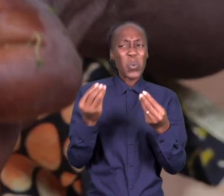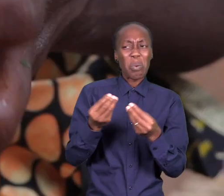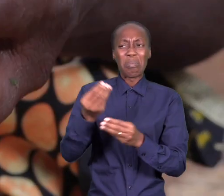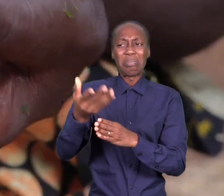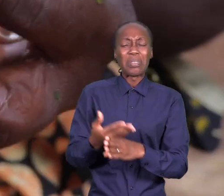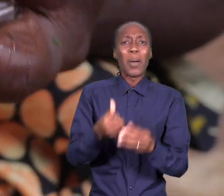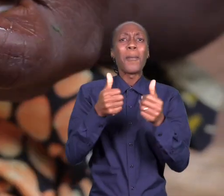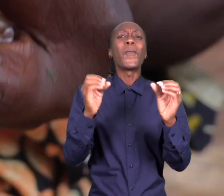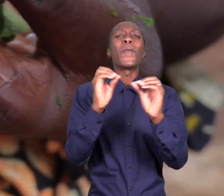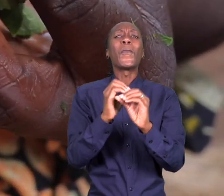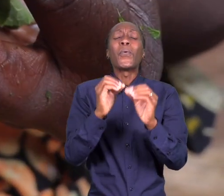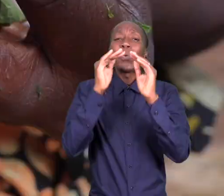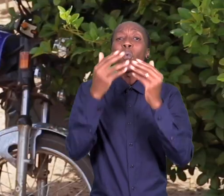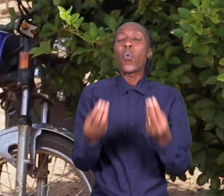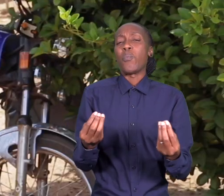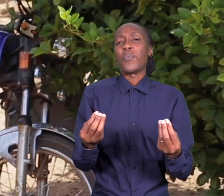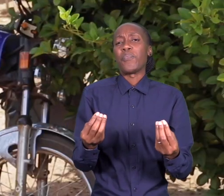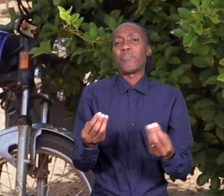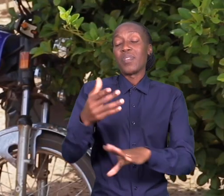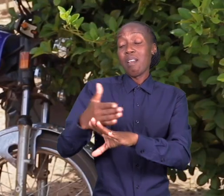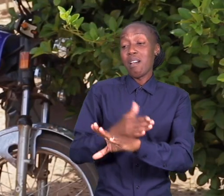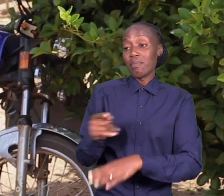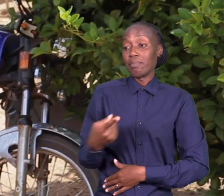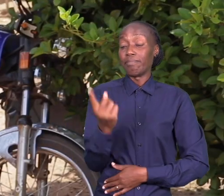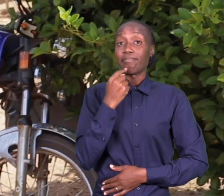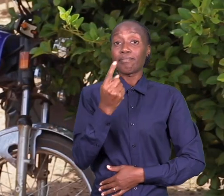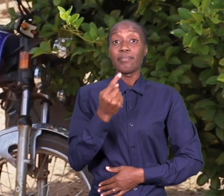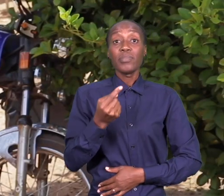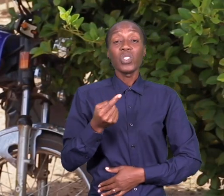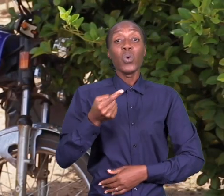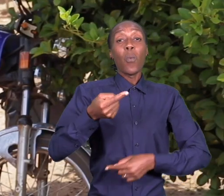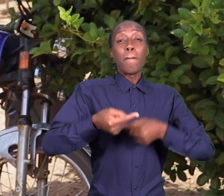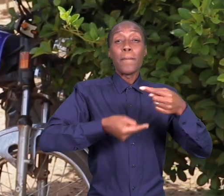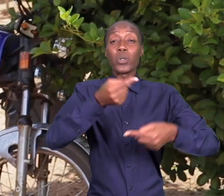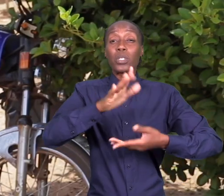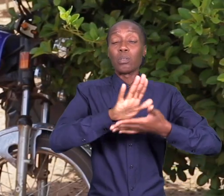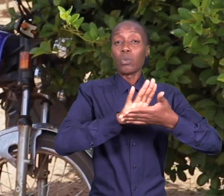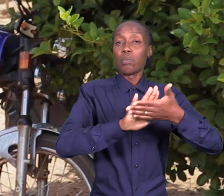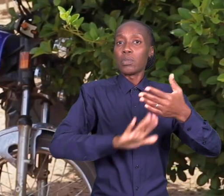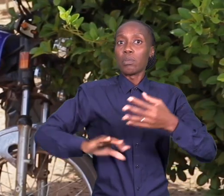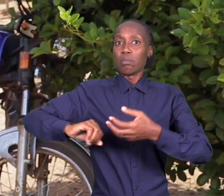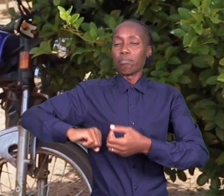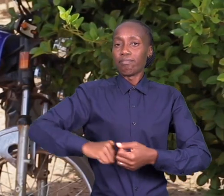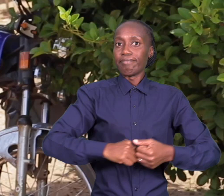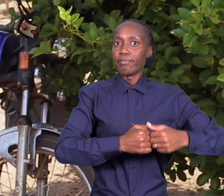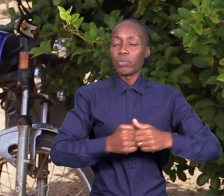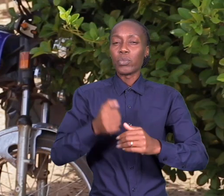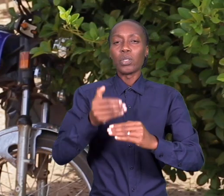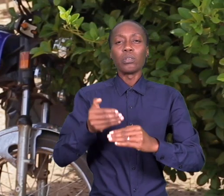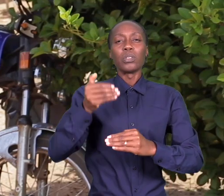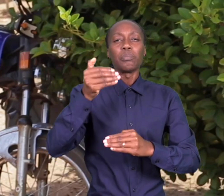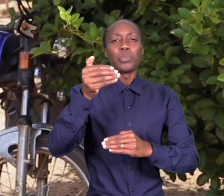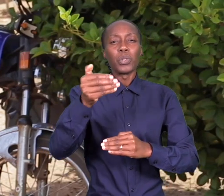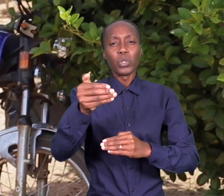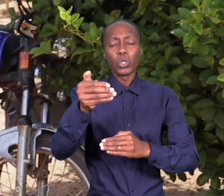adoção de boas práticas. Primeiramente, o projeto, quando estava a iniciar, foi um desafio, mas depois de